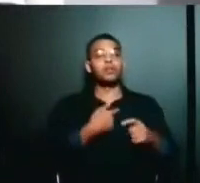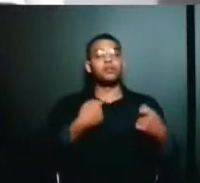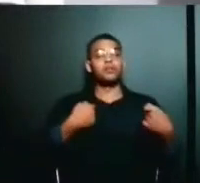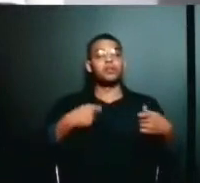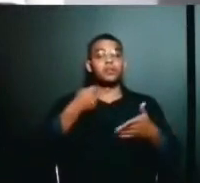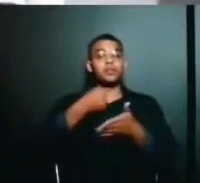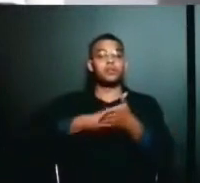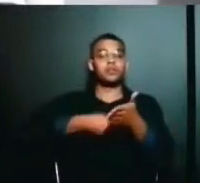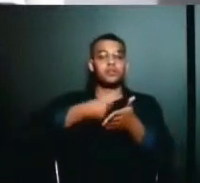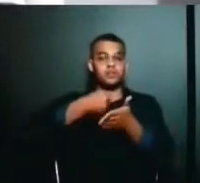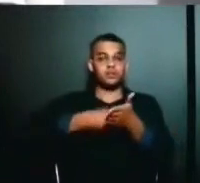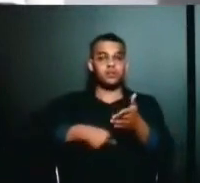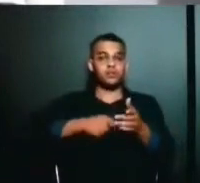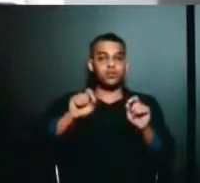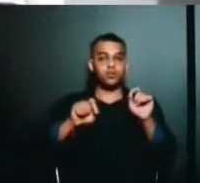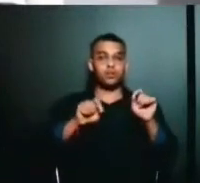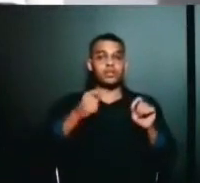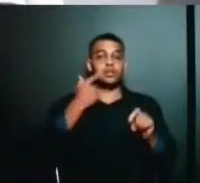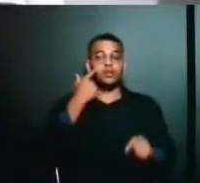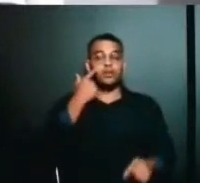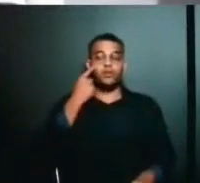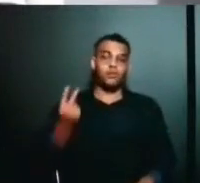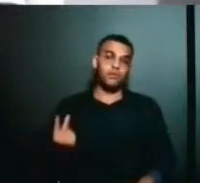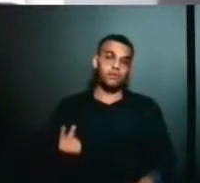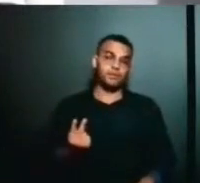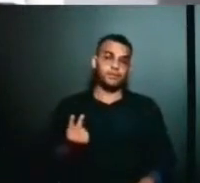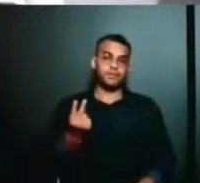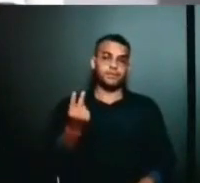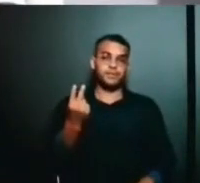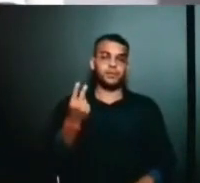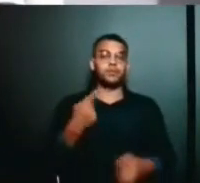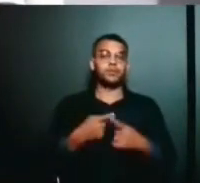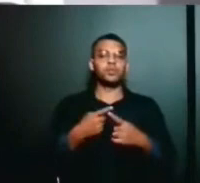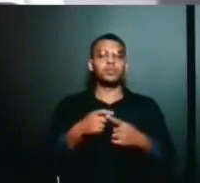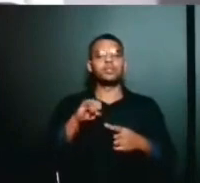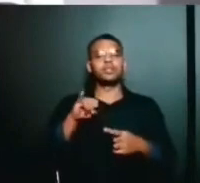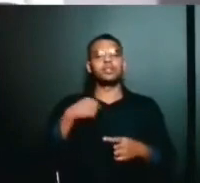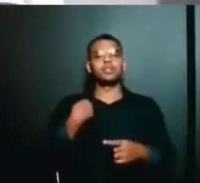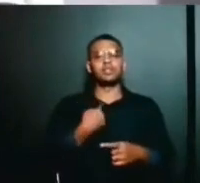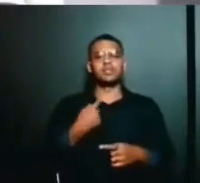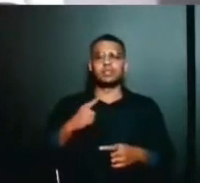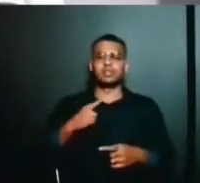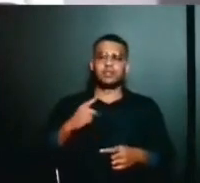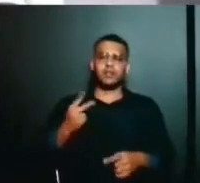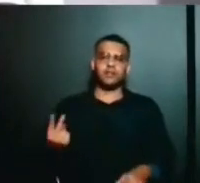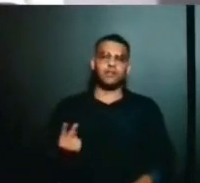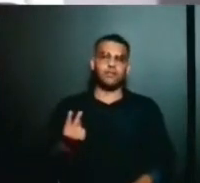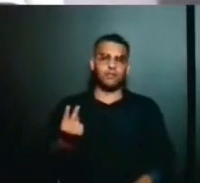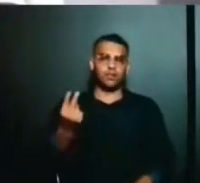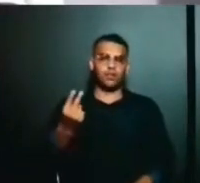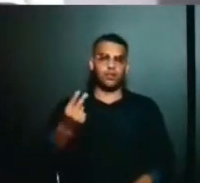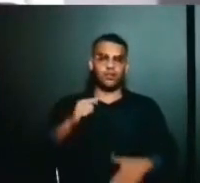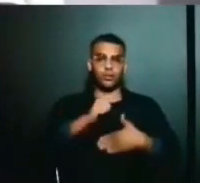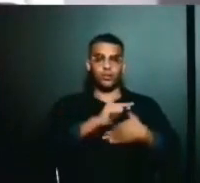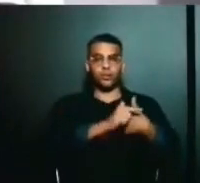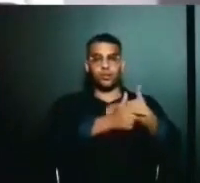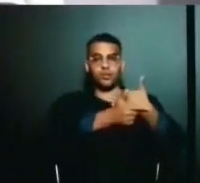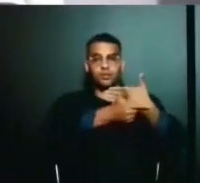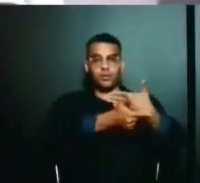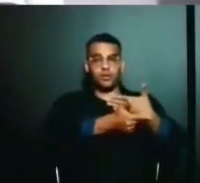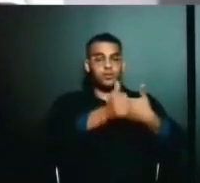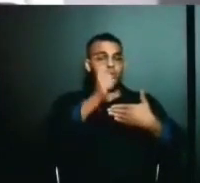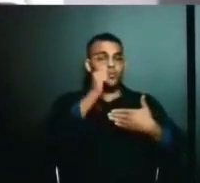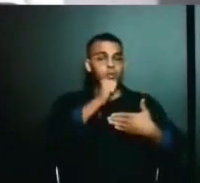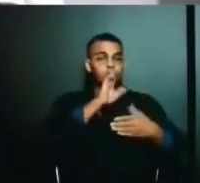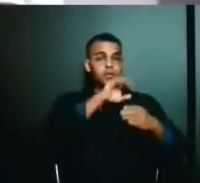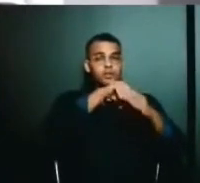defender princípios, porque se a gente segura nesses princípios, e o papel da mulher na família é fundamental